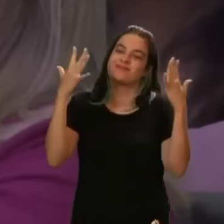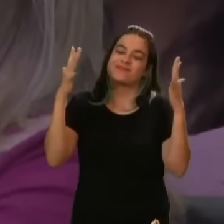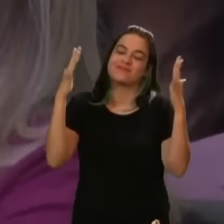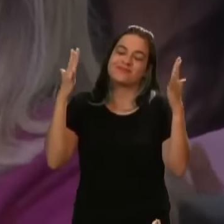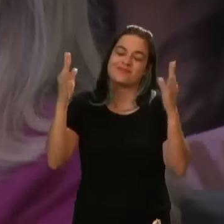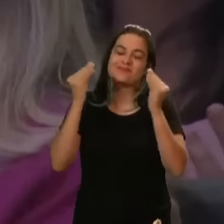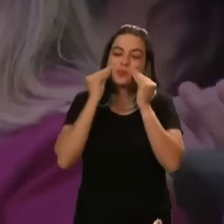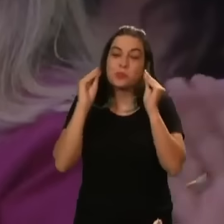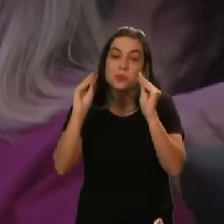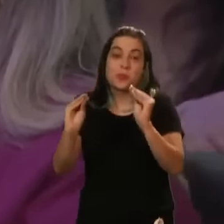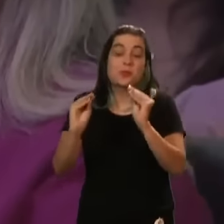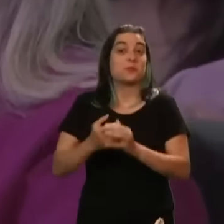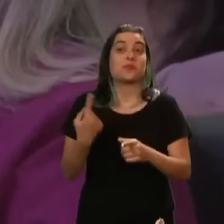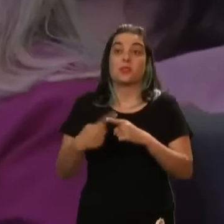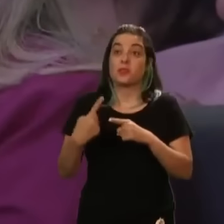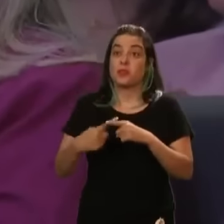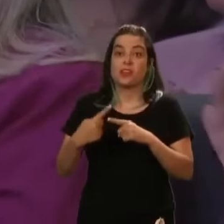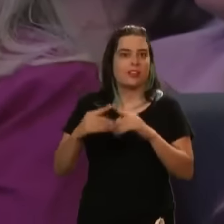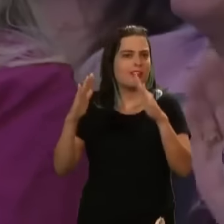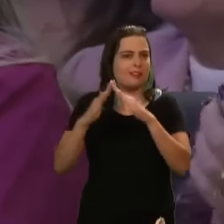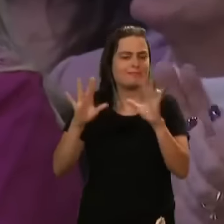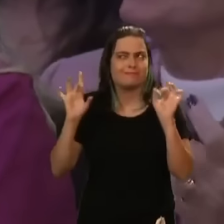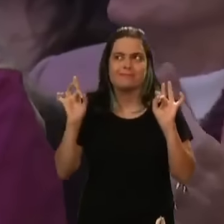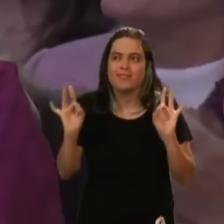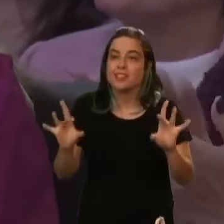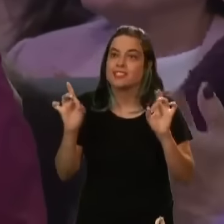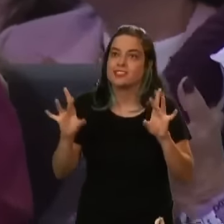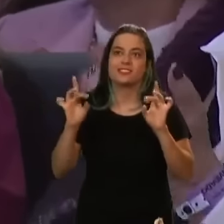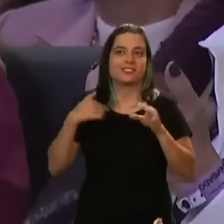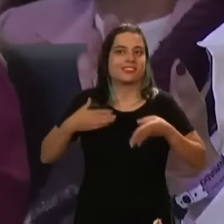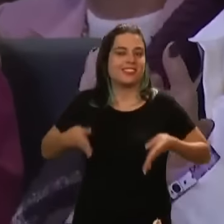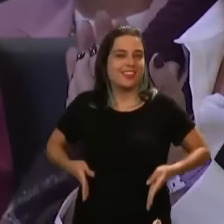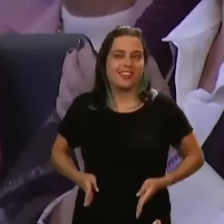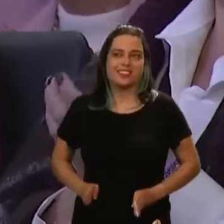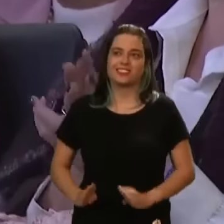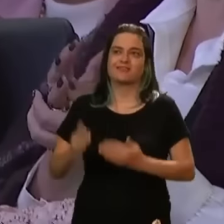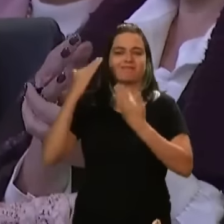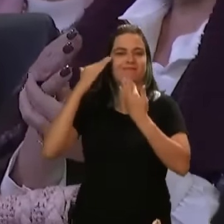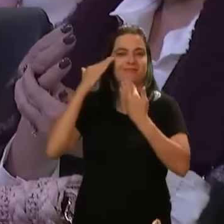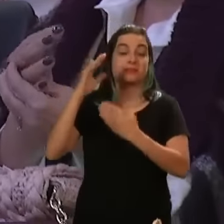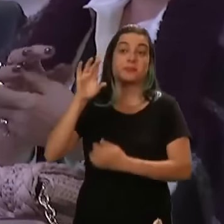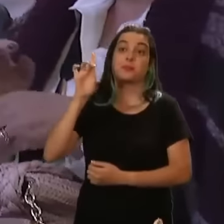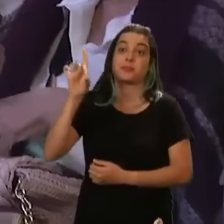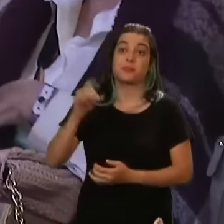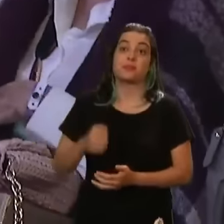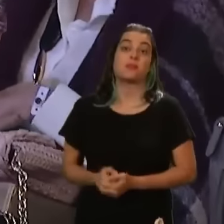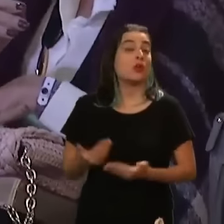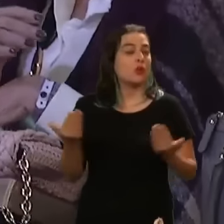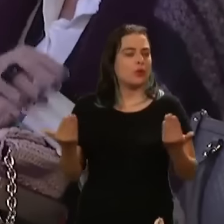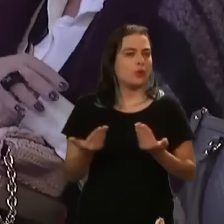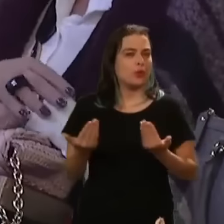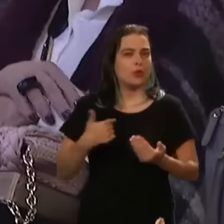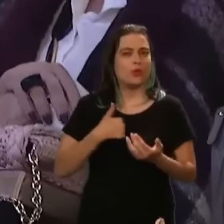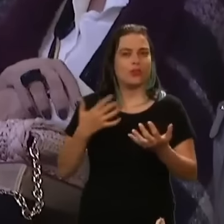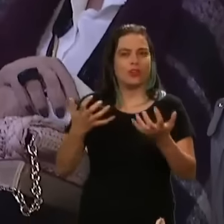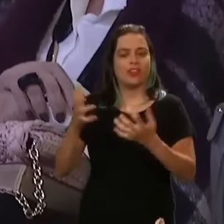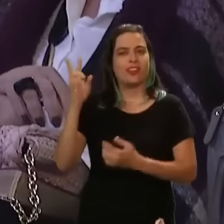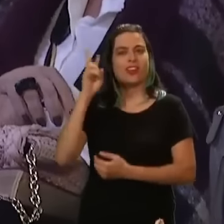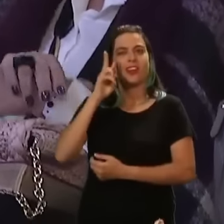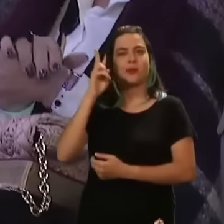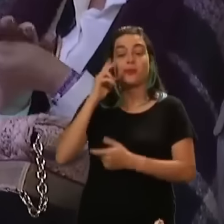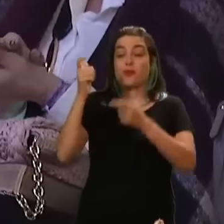Porque eu nasci num lar tão especial, sou tão grata. E hoje eu quero que a gente volte então para esse